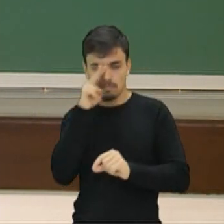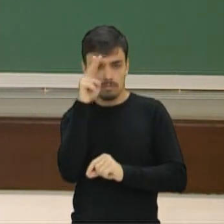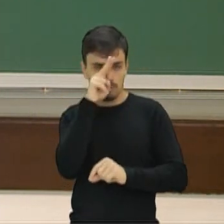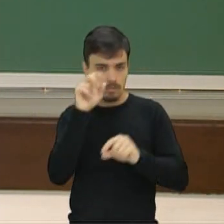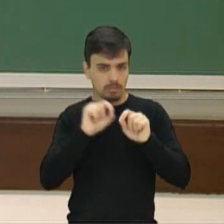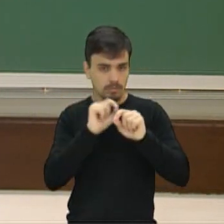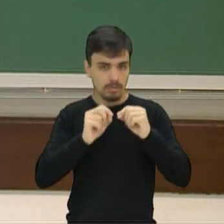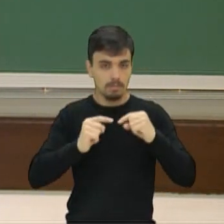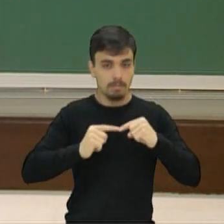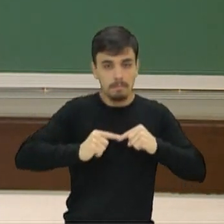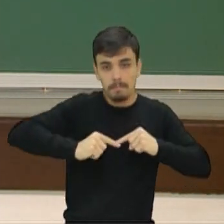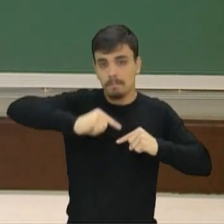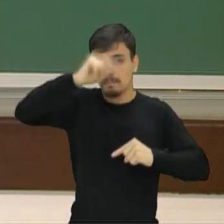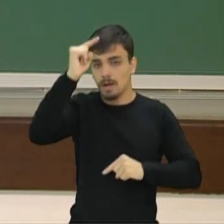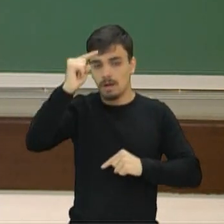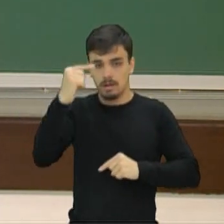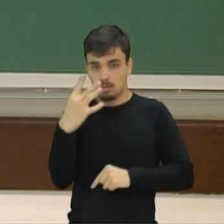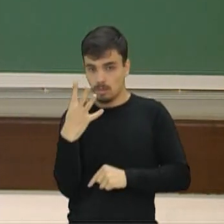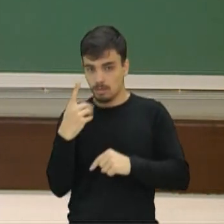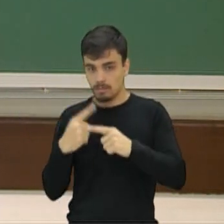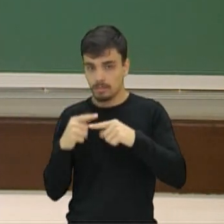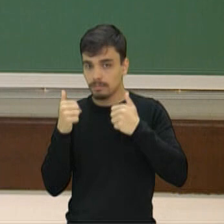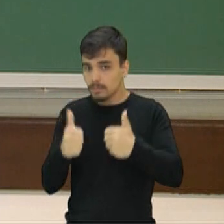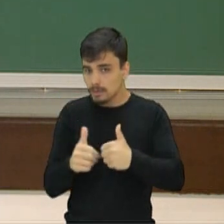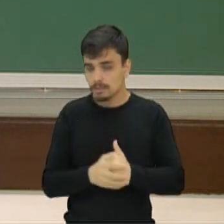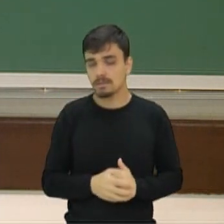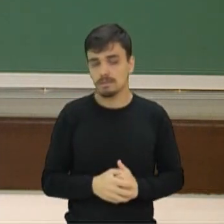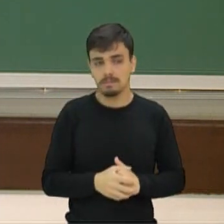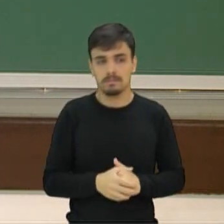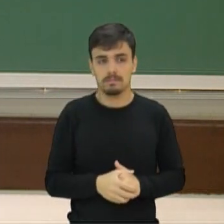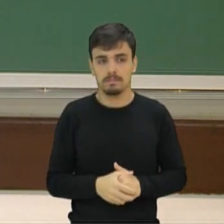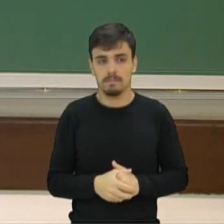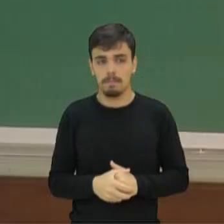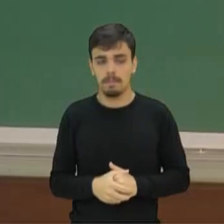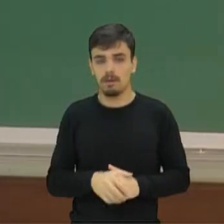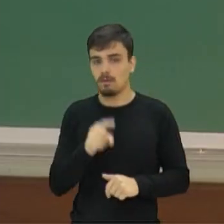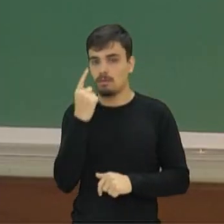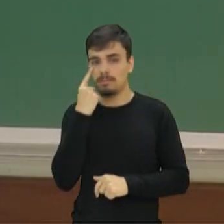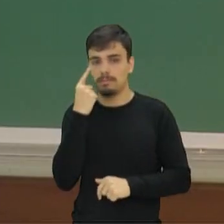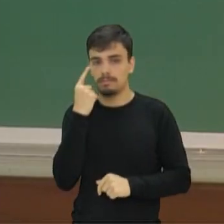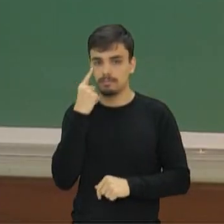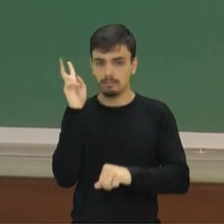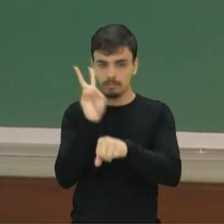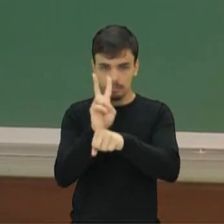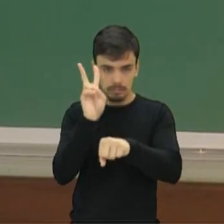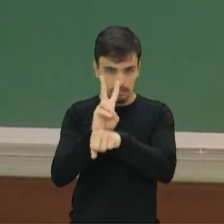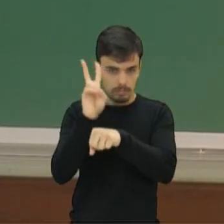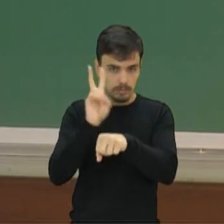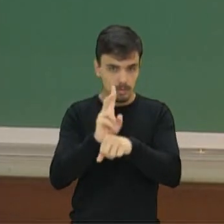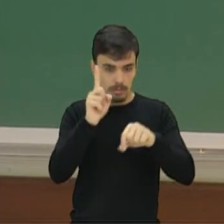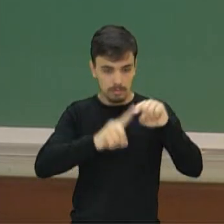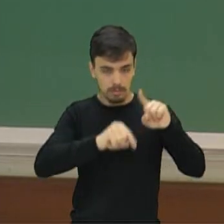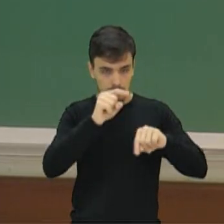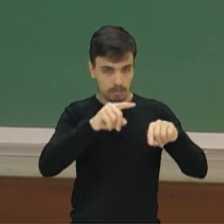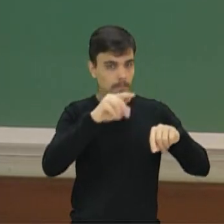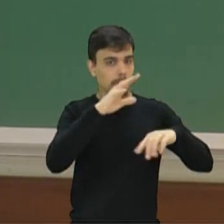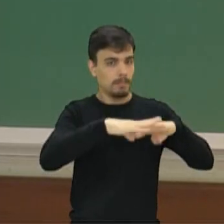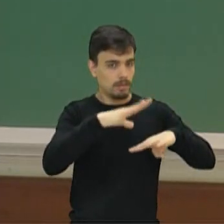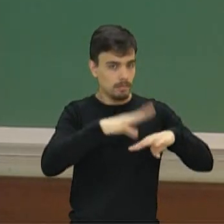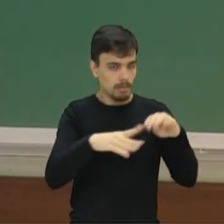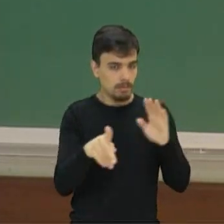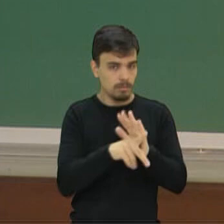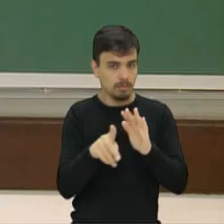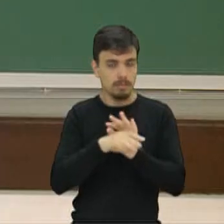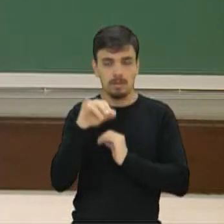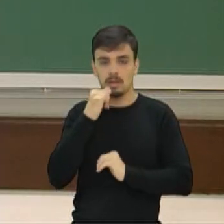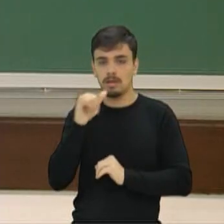aumenta 4 vezes. Beleza? Beleza? Pessoal, tome cuidado com essa parte matemática da